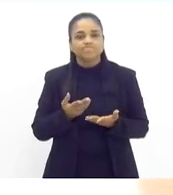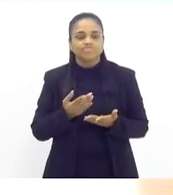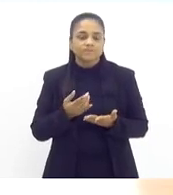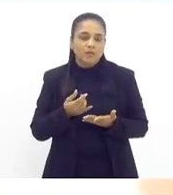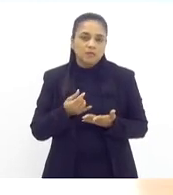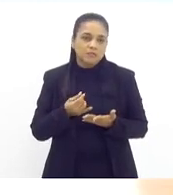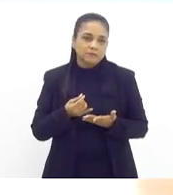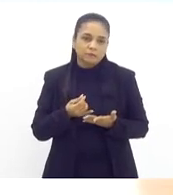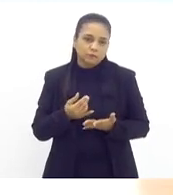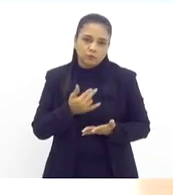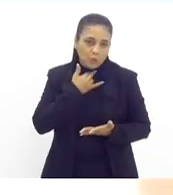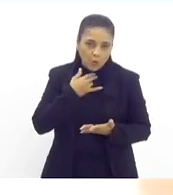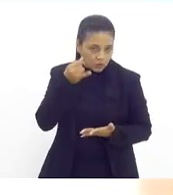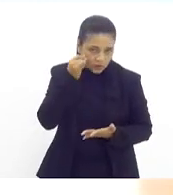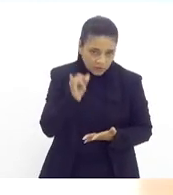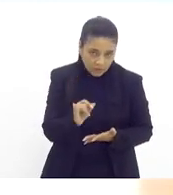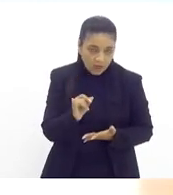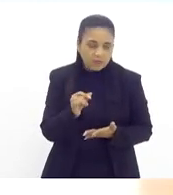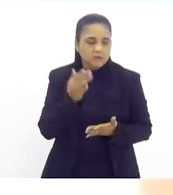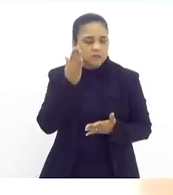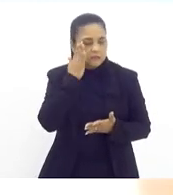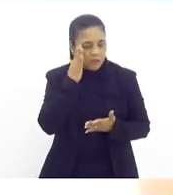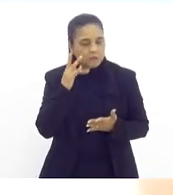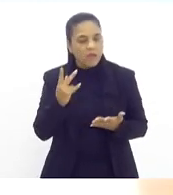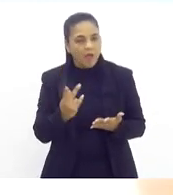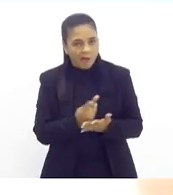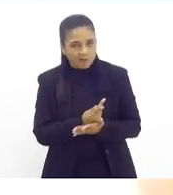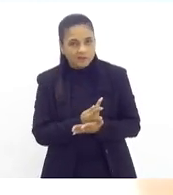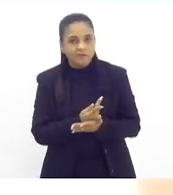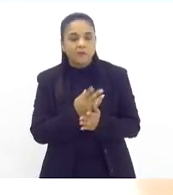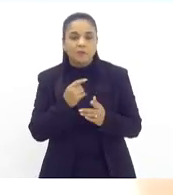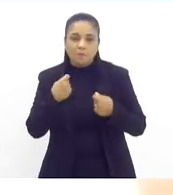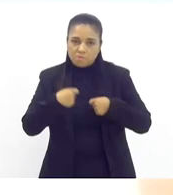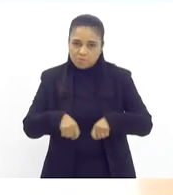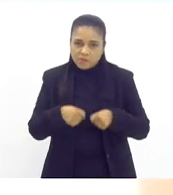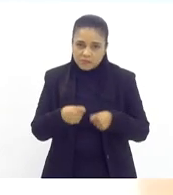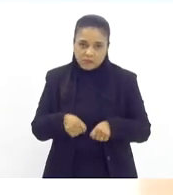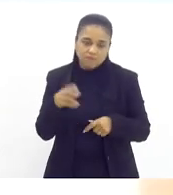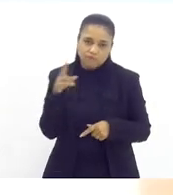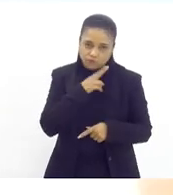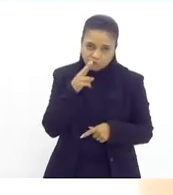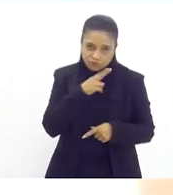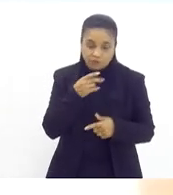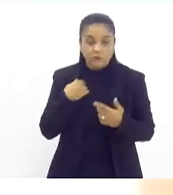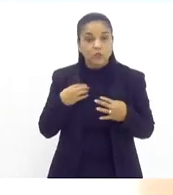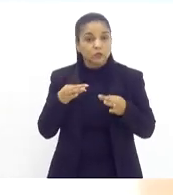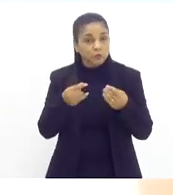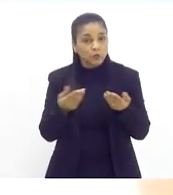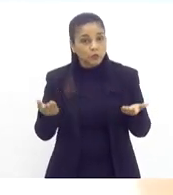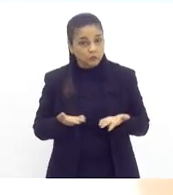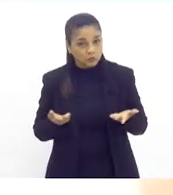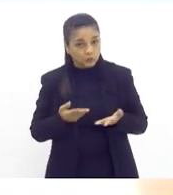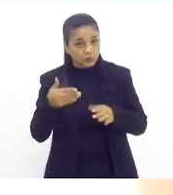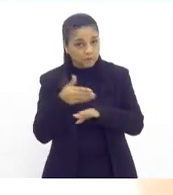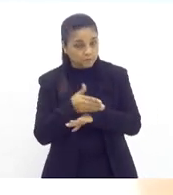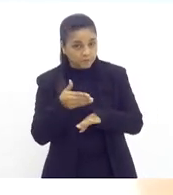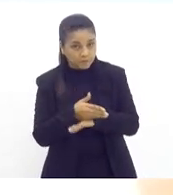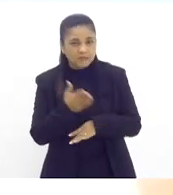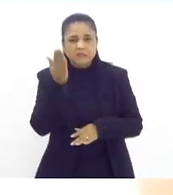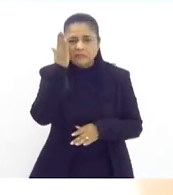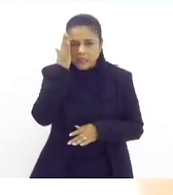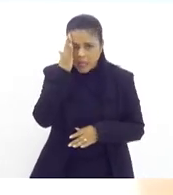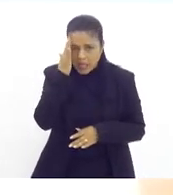inevitável, ela vai acontecer, sabemos disso, por necessidade premente, né? Todos os que estão presentes aqui nessa sala sabem